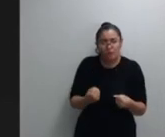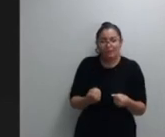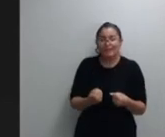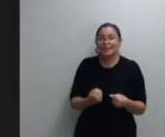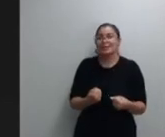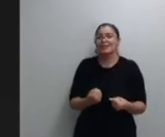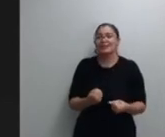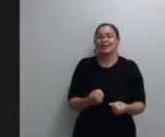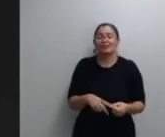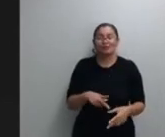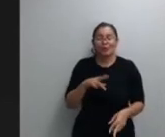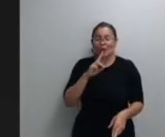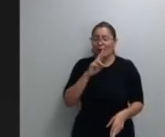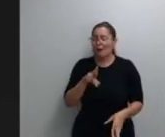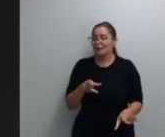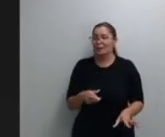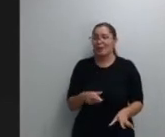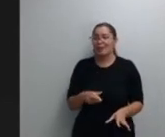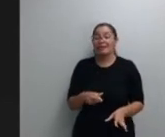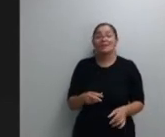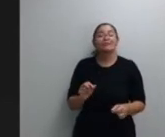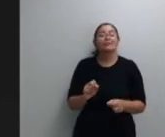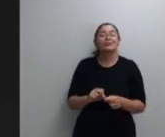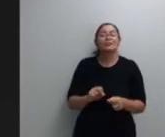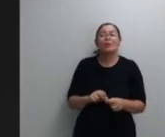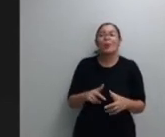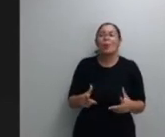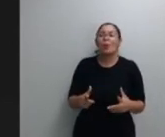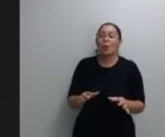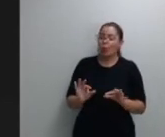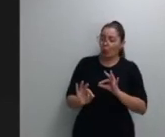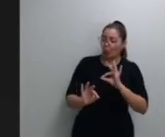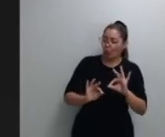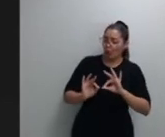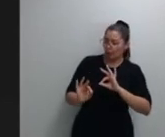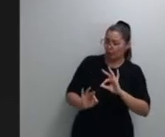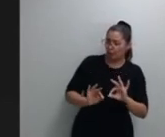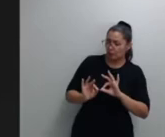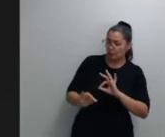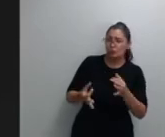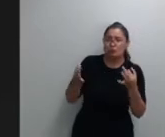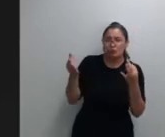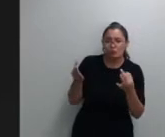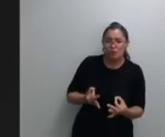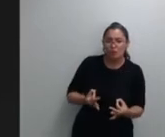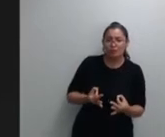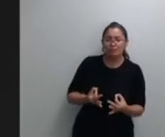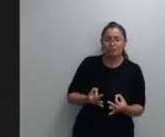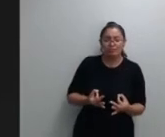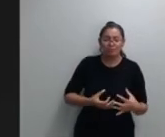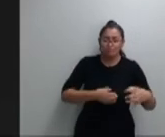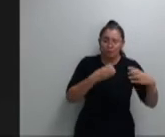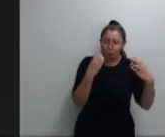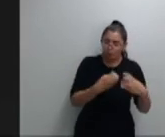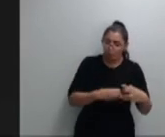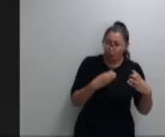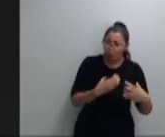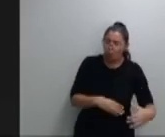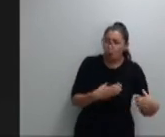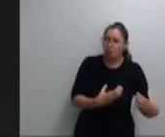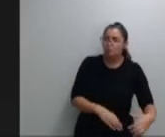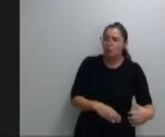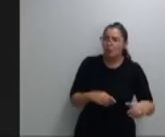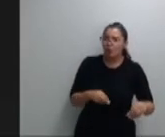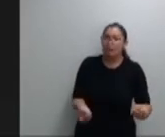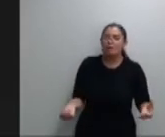anteriormente decidido, realizar o quê? Os ajustes necessários para que o concurso ficasse de pé dentro